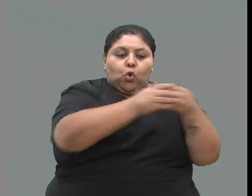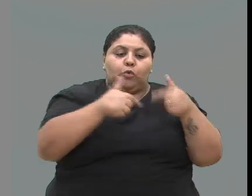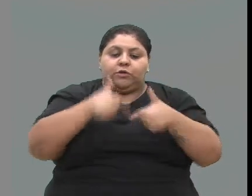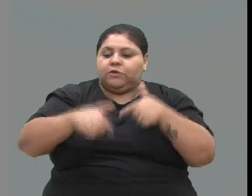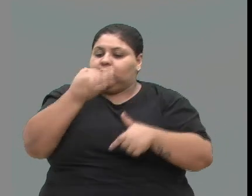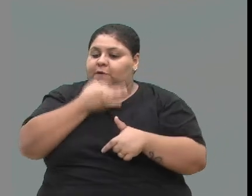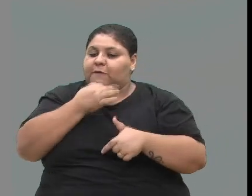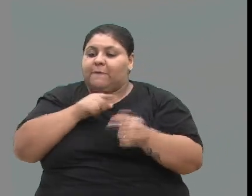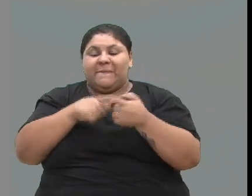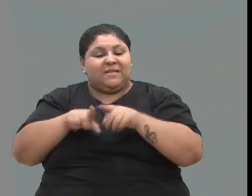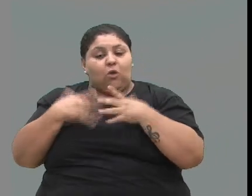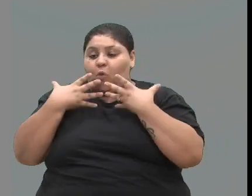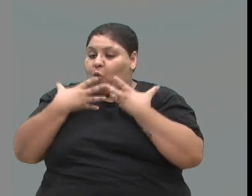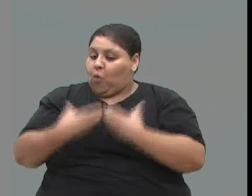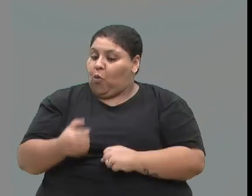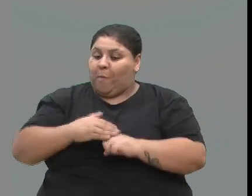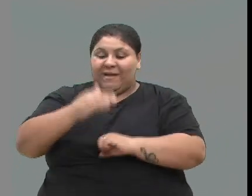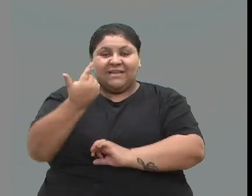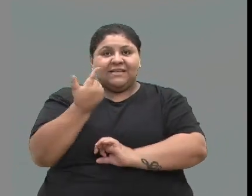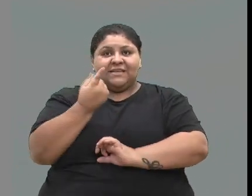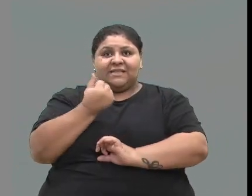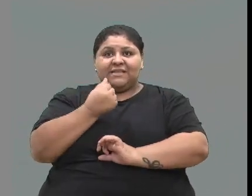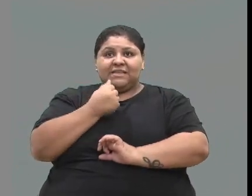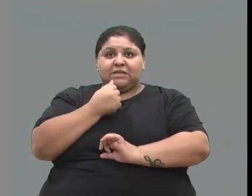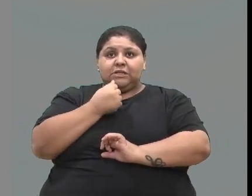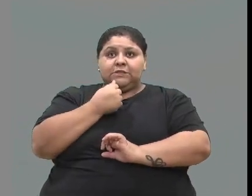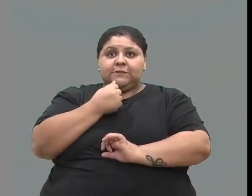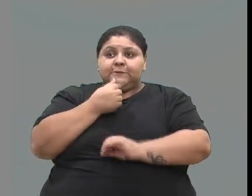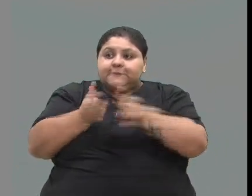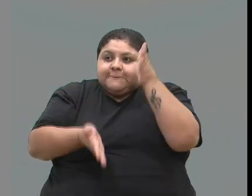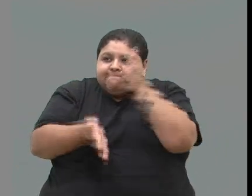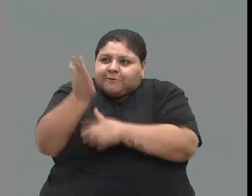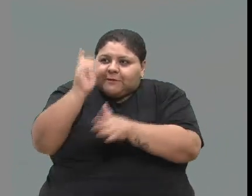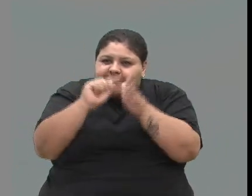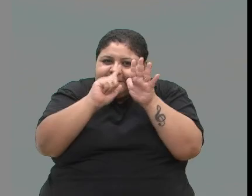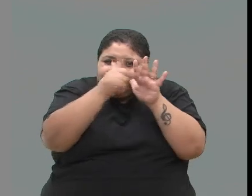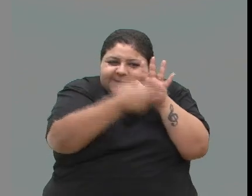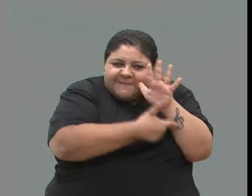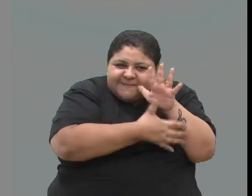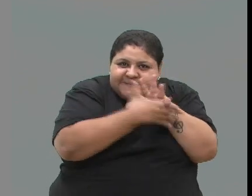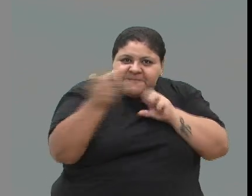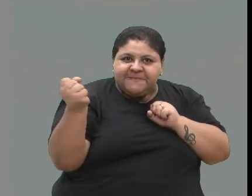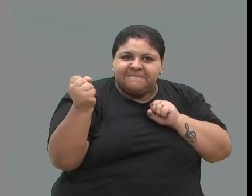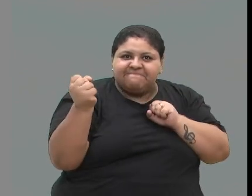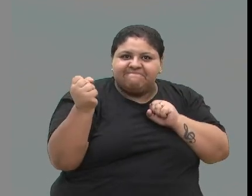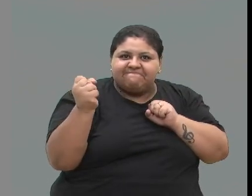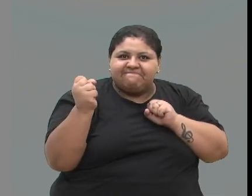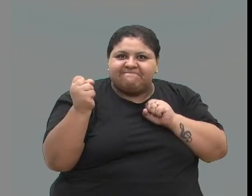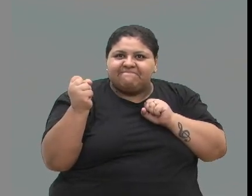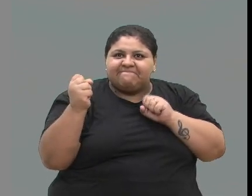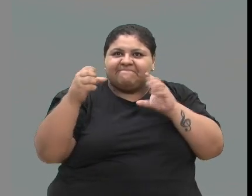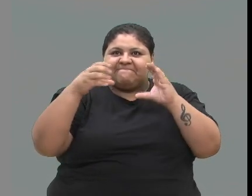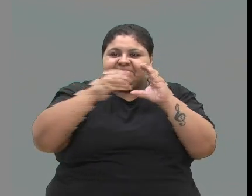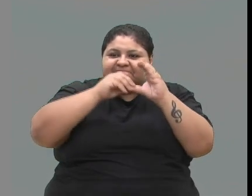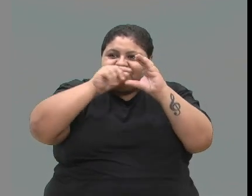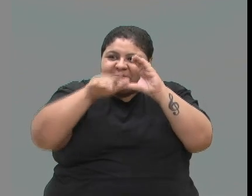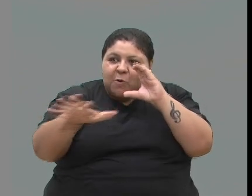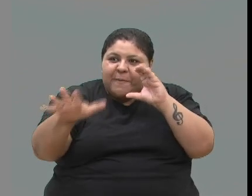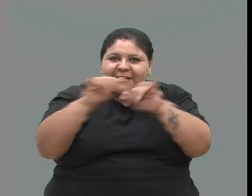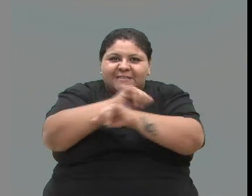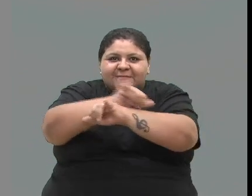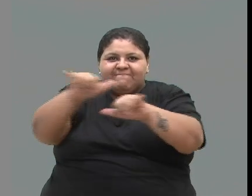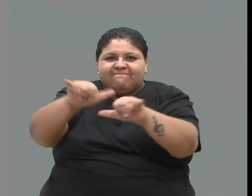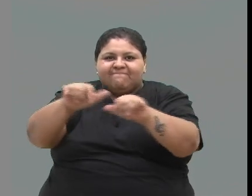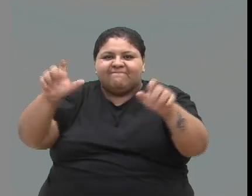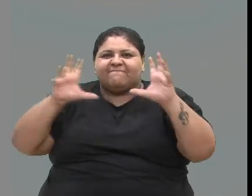não permita mais que esses recursos escapem das nossas mãos. Compartilhe essa informação. Vamos todos